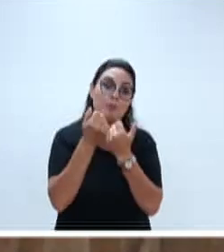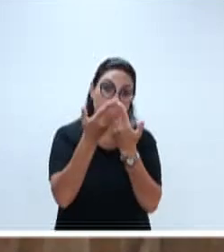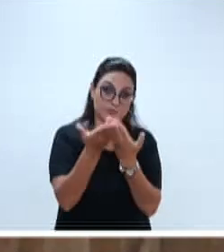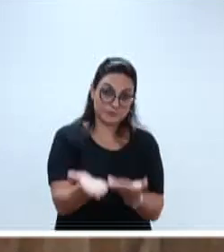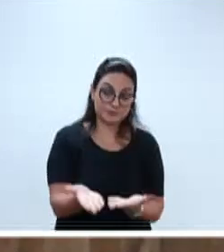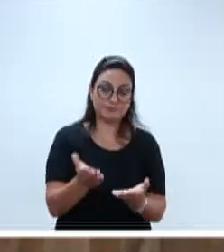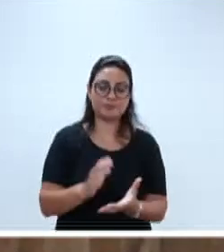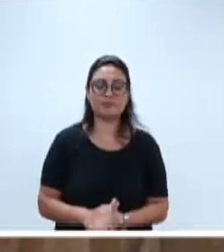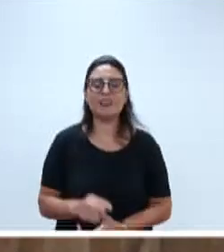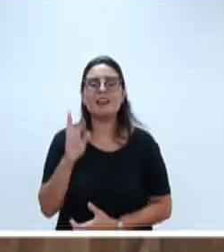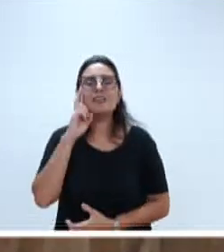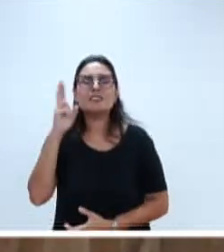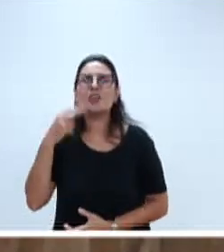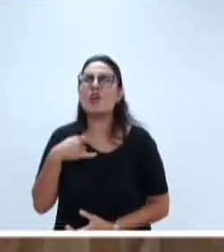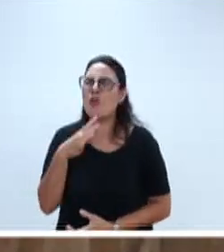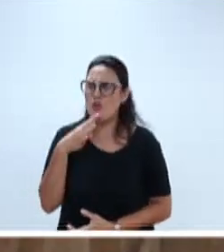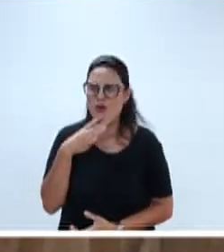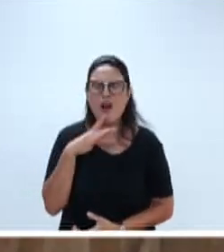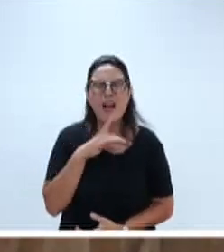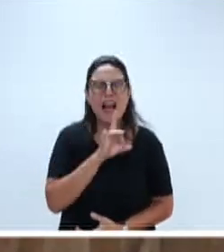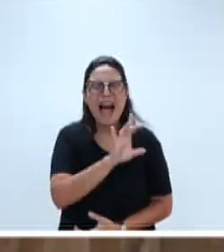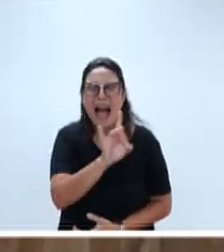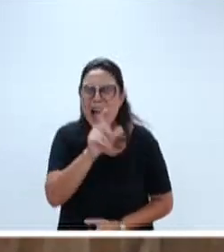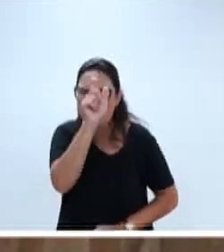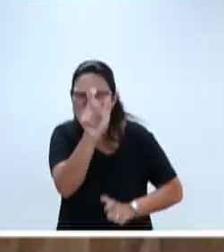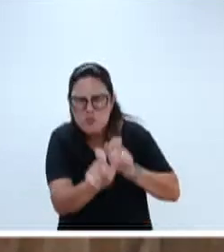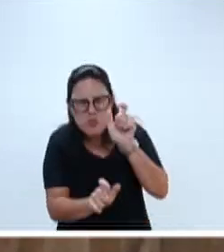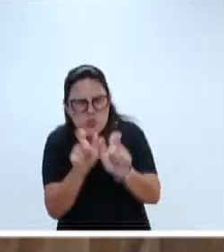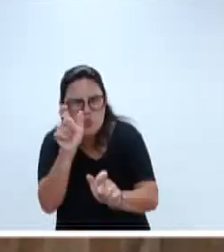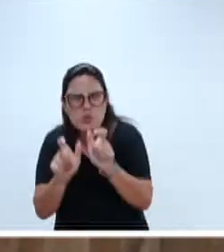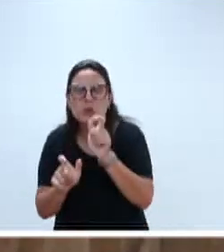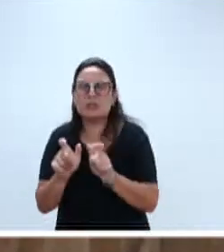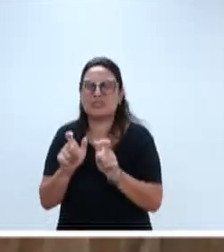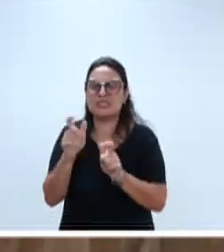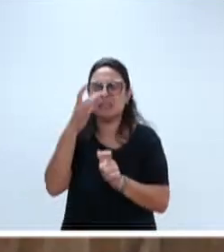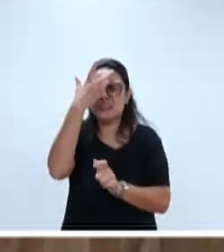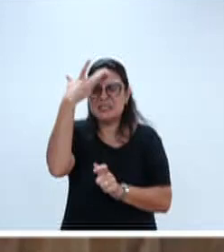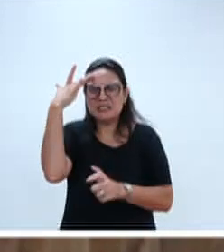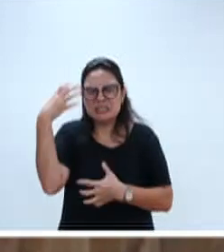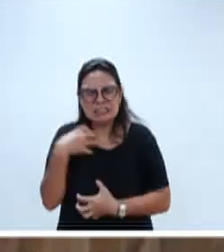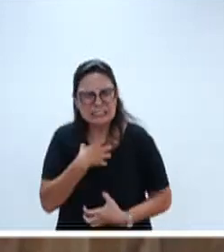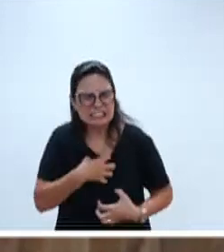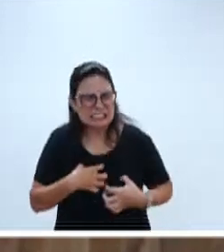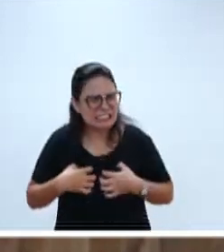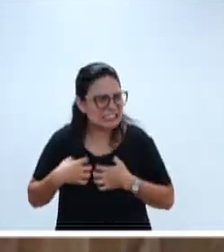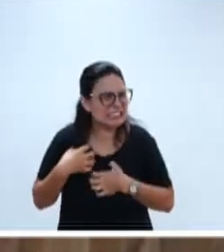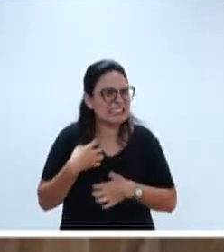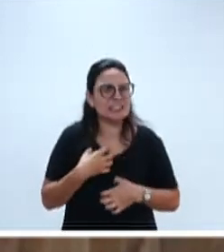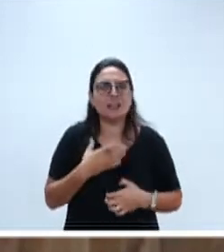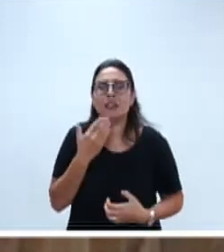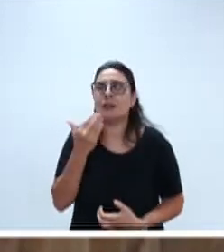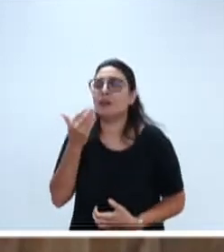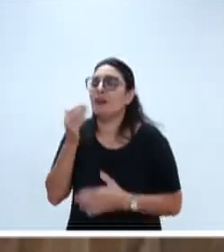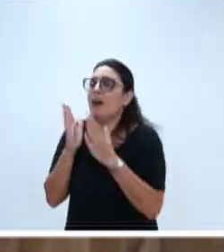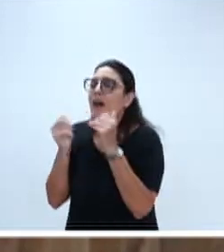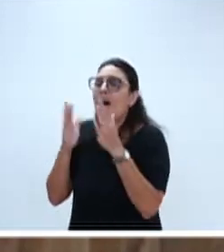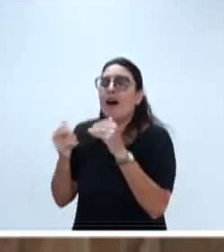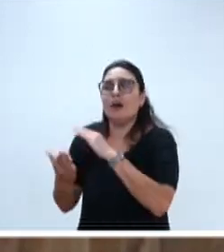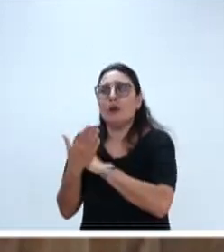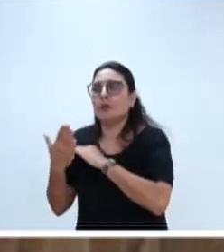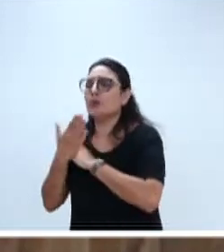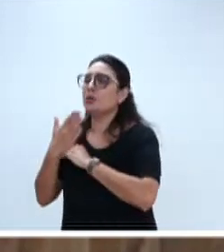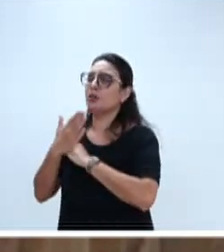se manifestam, ó Deus, mas estão hoje dizendo: Deus, me ajuda. Senhor, um dia o Senhor mudou a minha